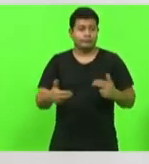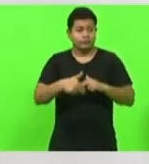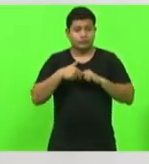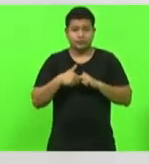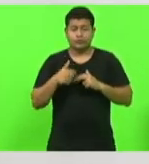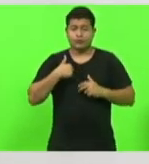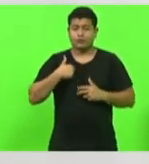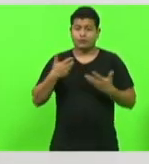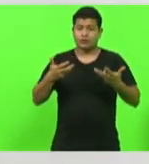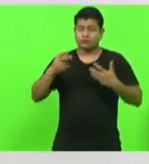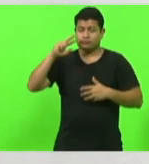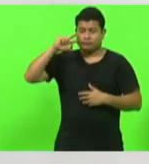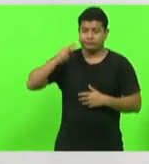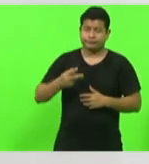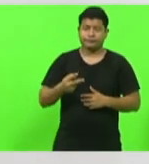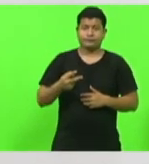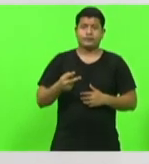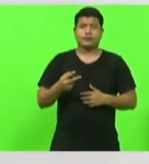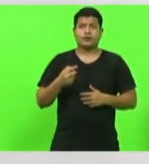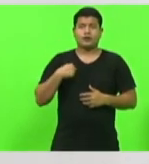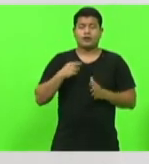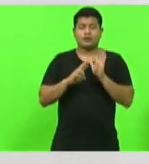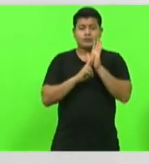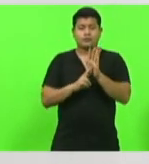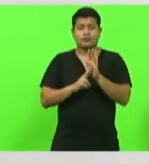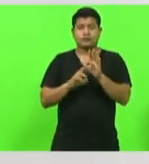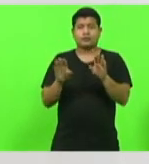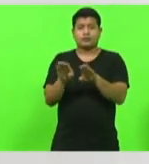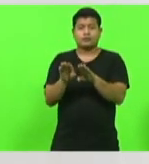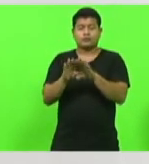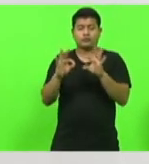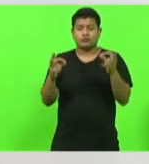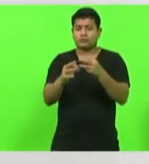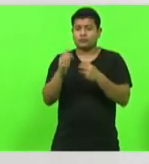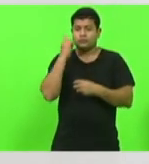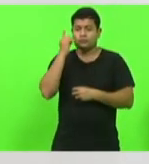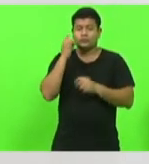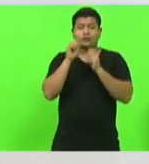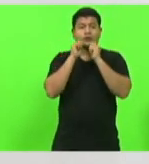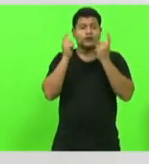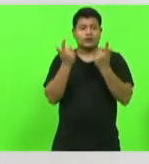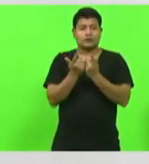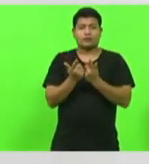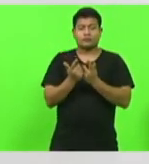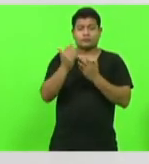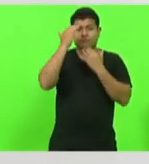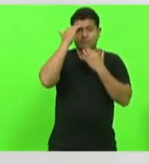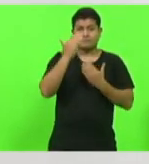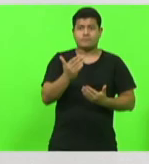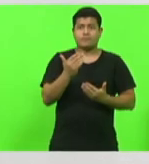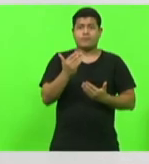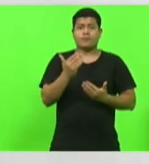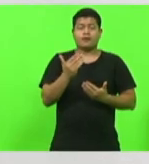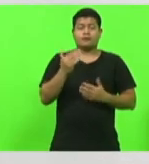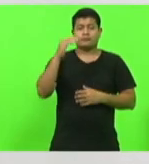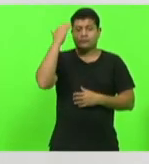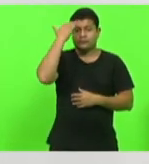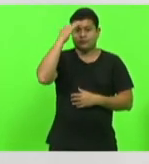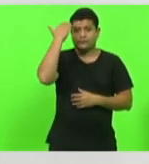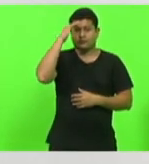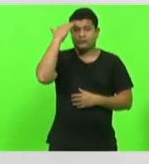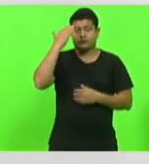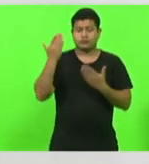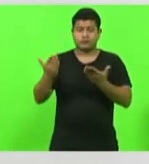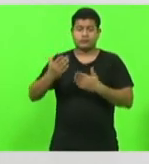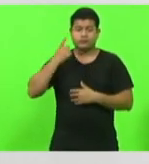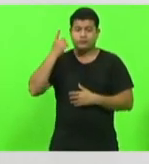reconhecimento em meu nome, em nome dos nossos colegas deputados, obrigado pela compreensão, deputado Mauro, e